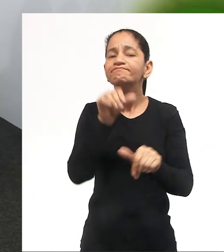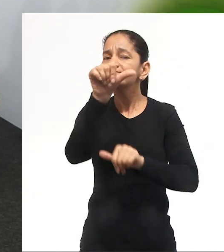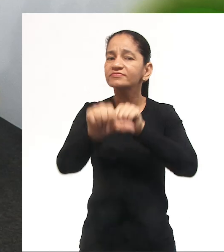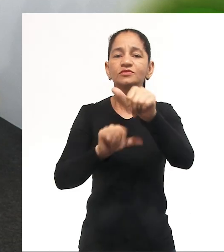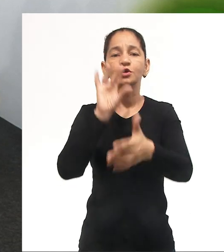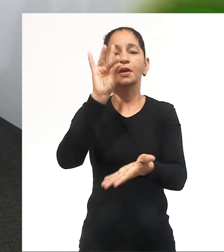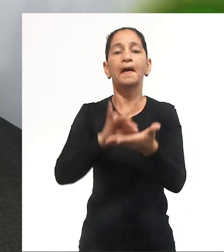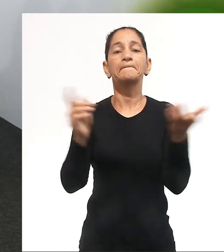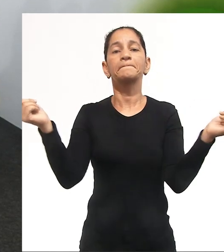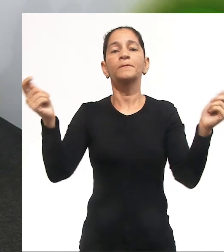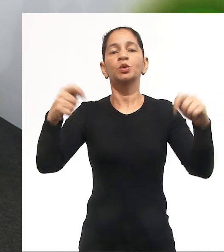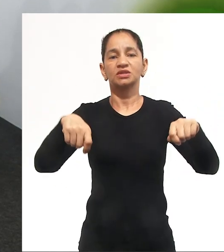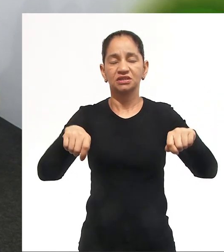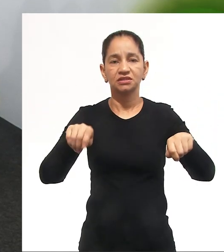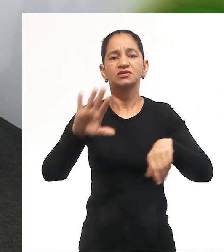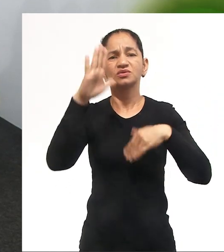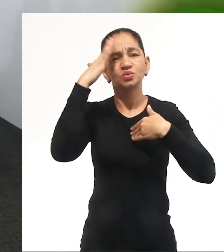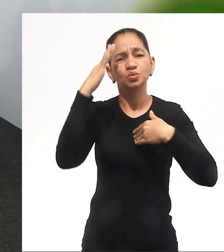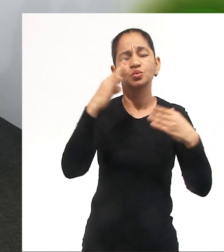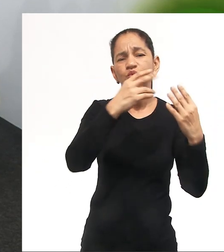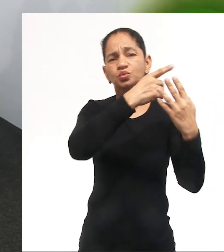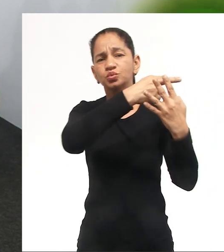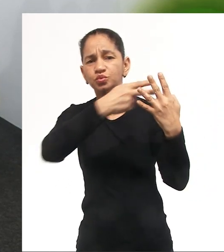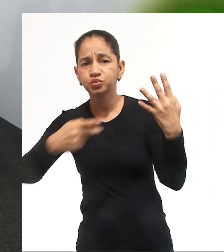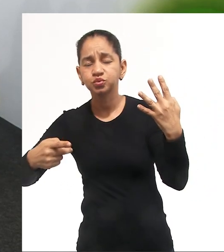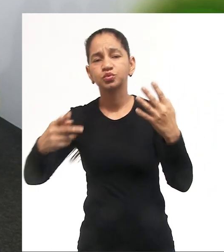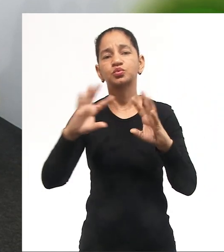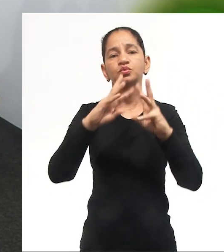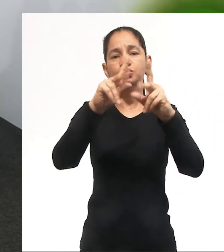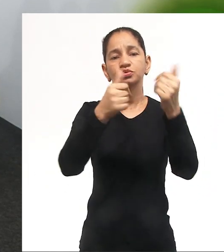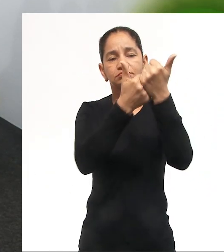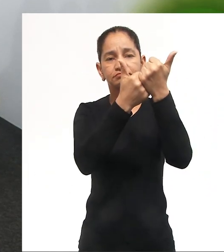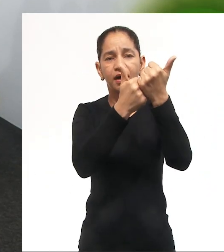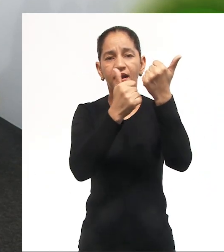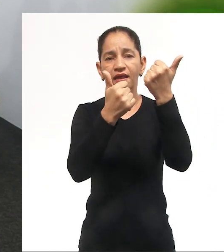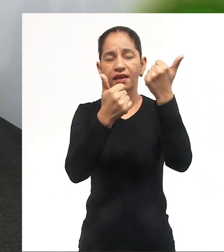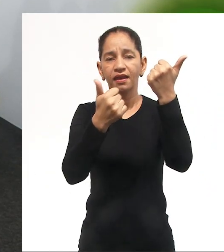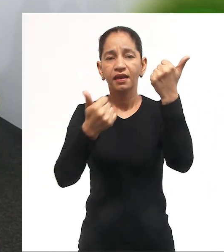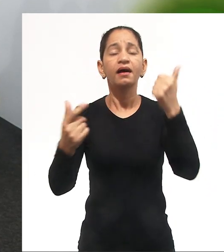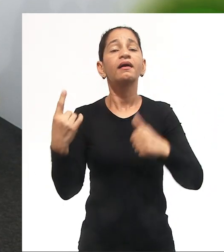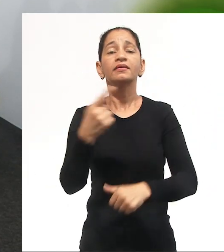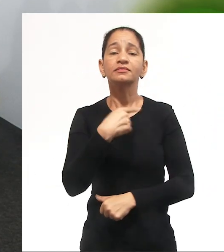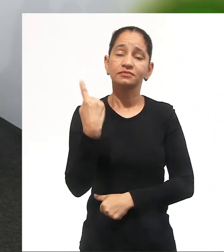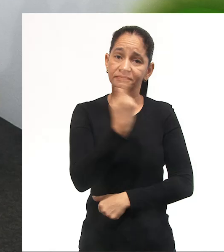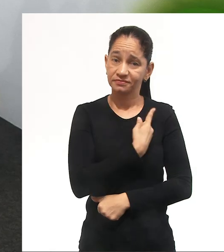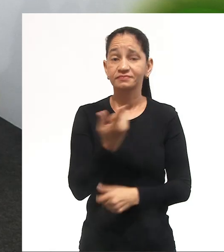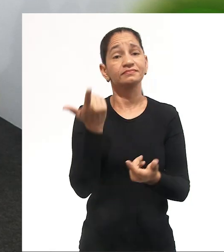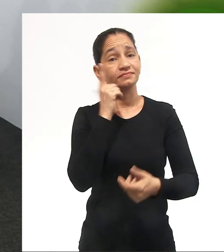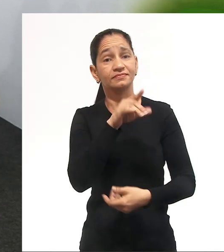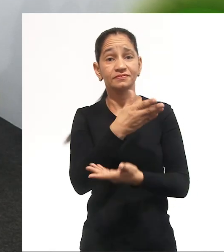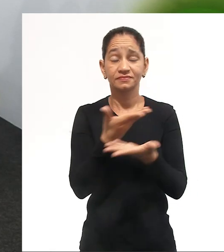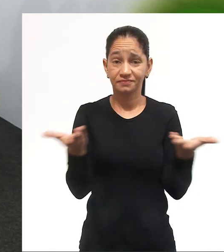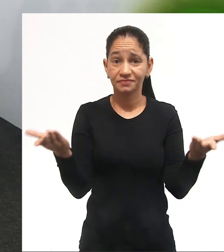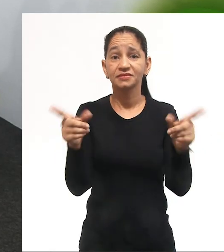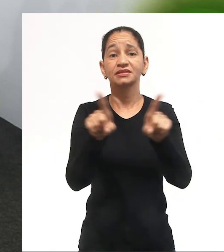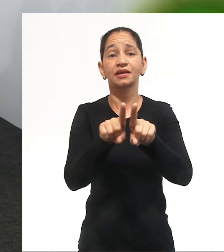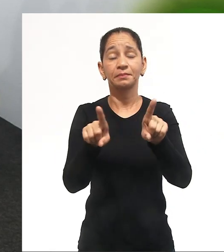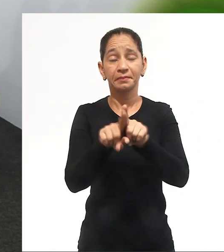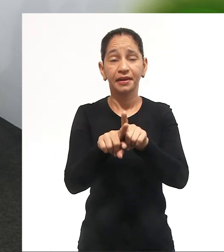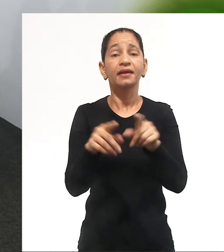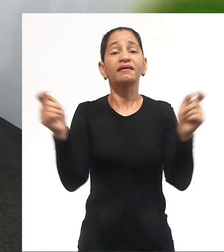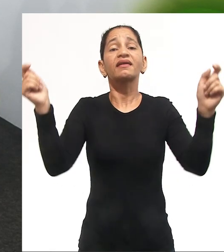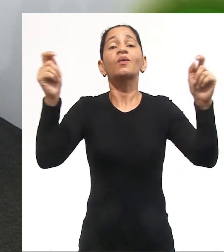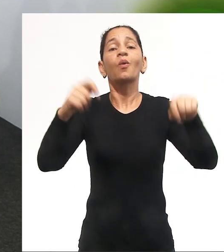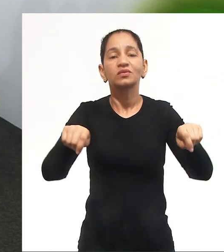aqui realidade, né? Tássia, Denilson, Romero, Falcão, todo mundo que rola por aqui e